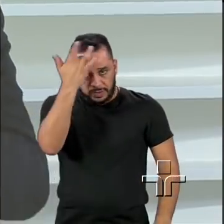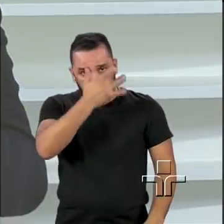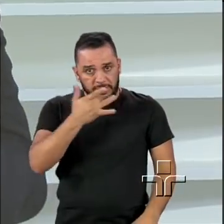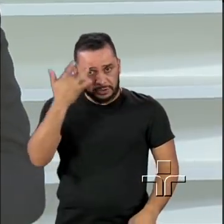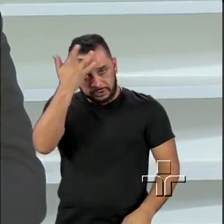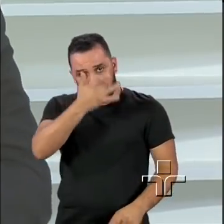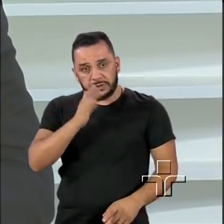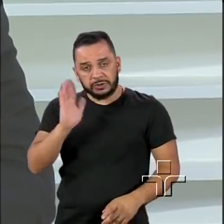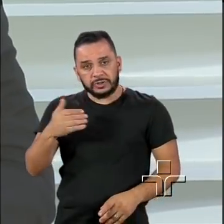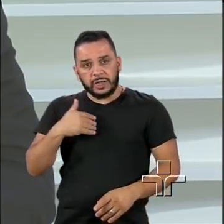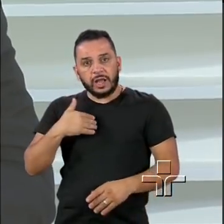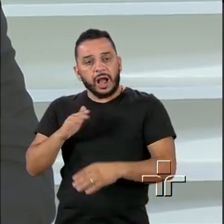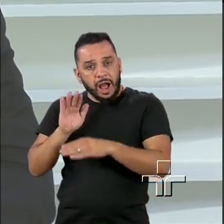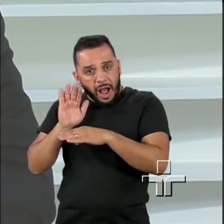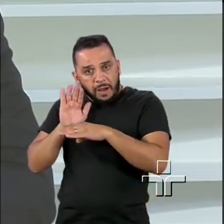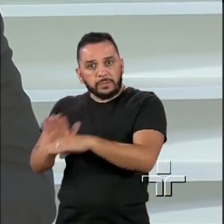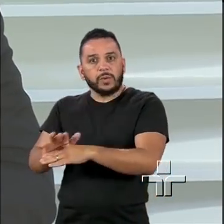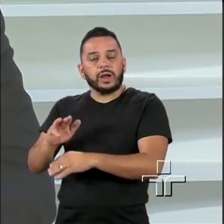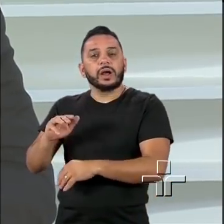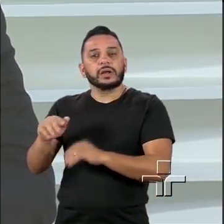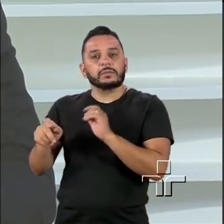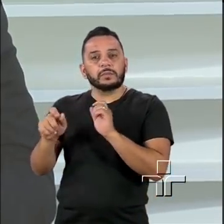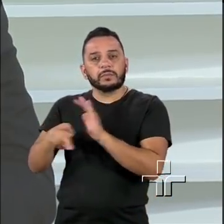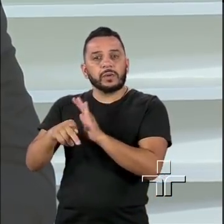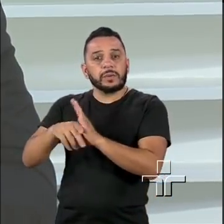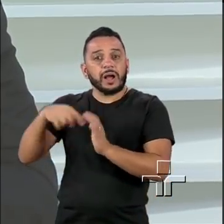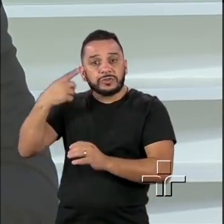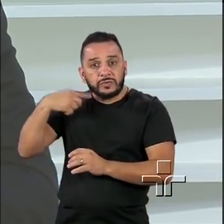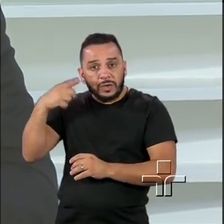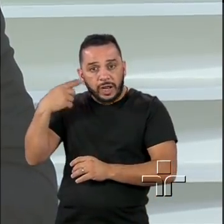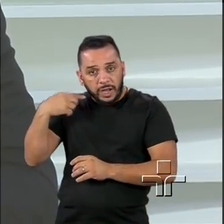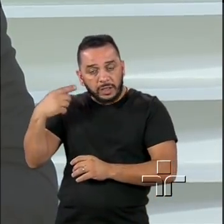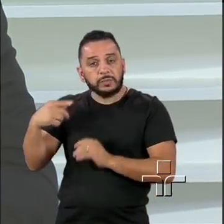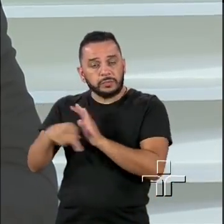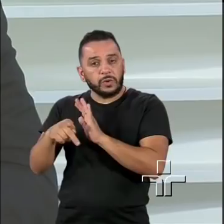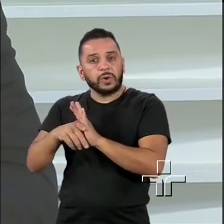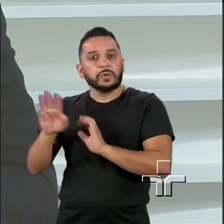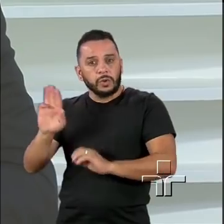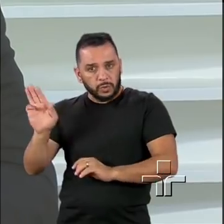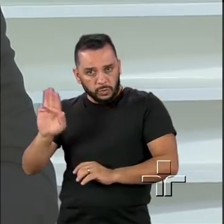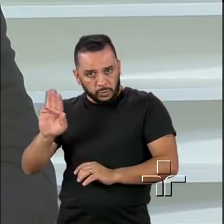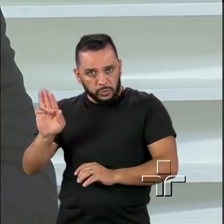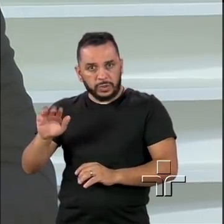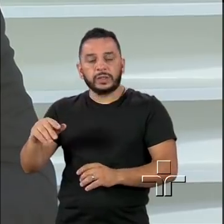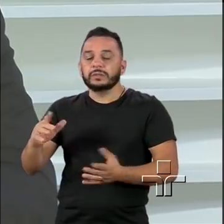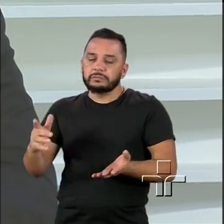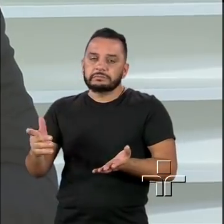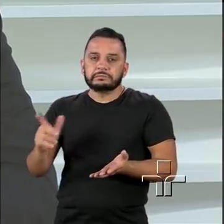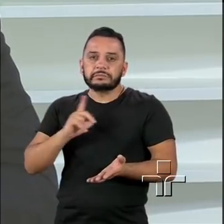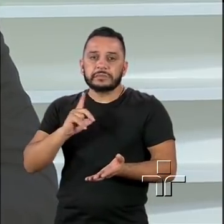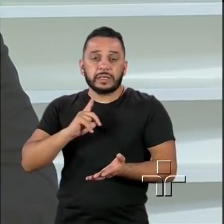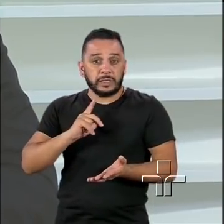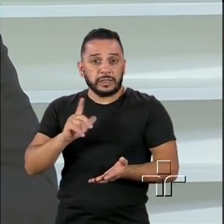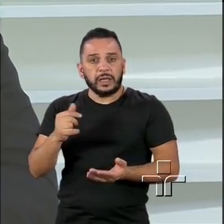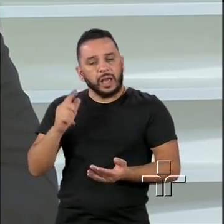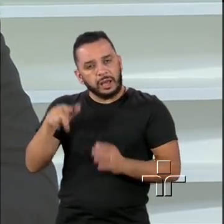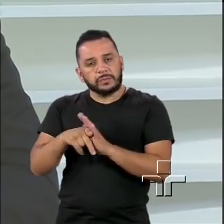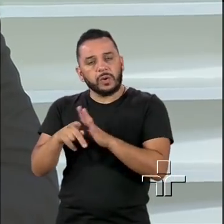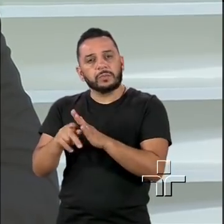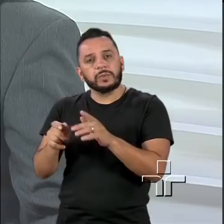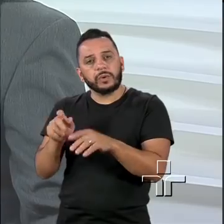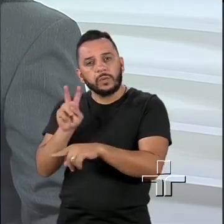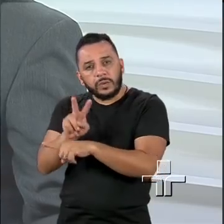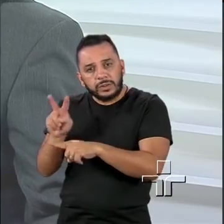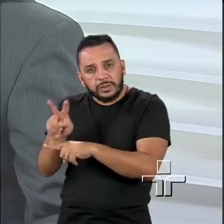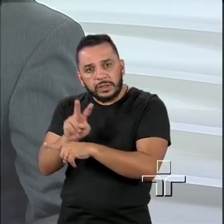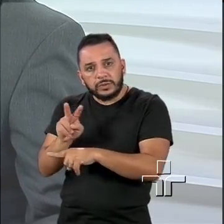Lula, passa a ter uma interlocução direta com ele. Ele entrou na corrente majoritária do PT, a CNB, é o coordenador de programa de